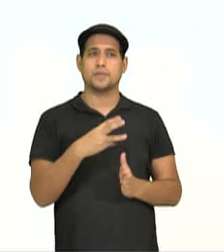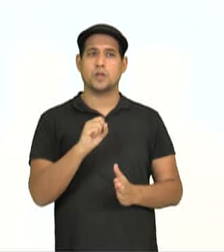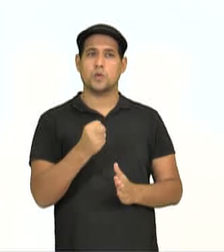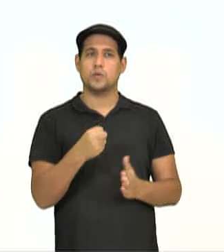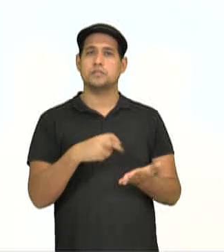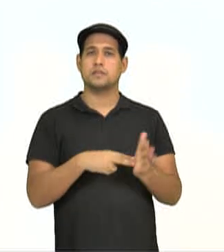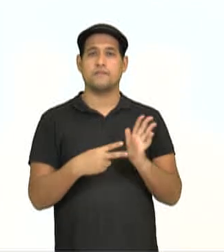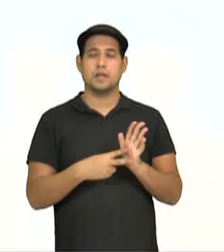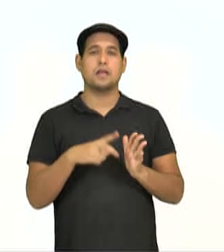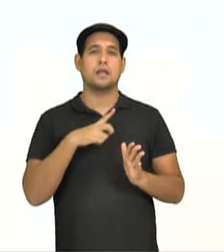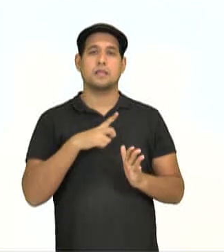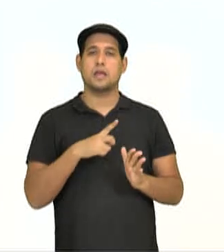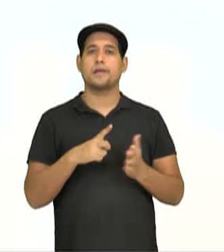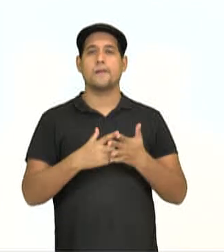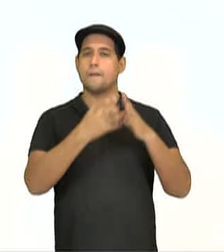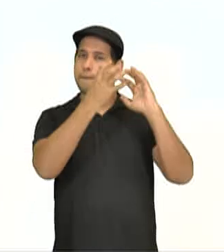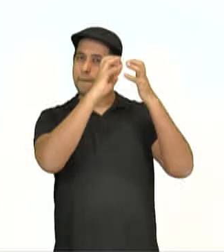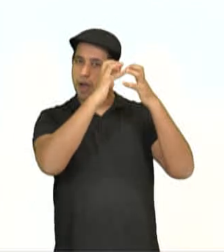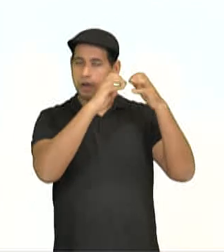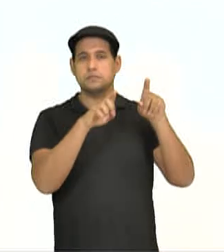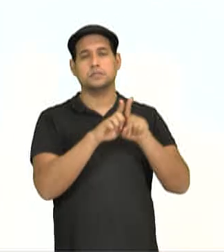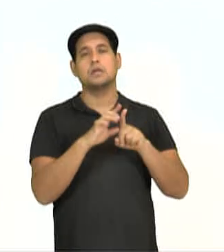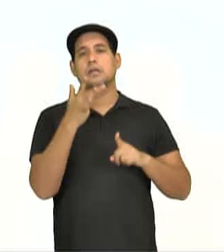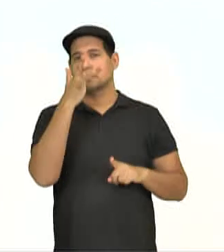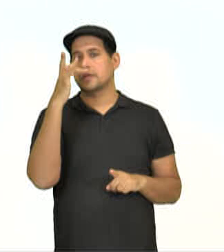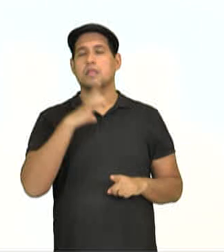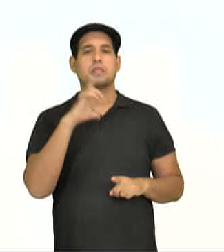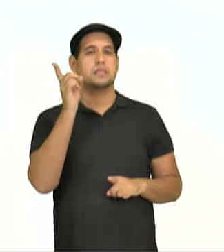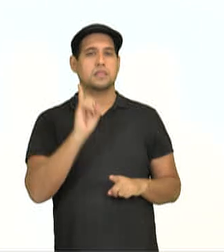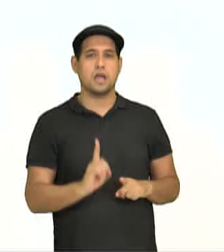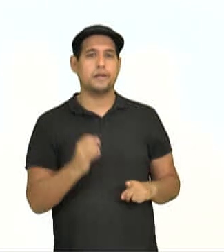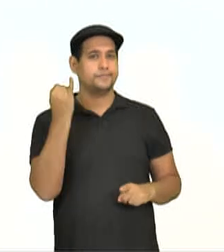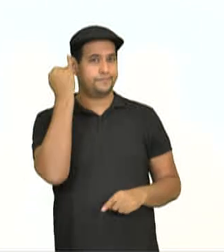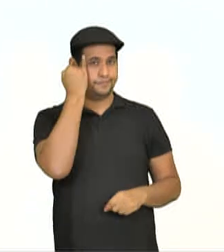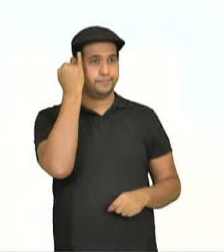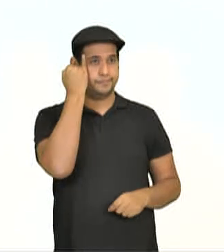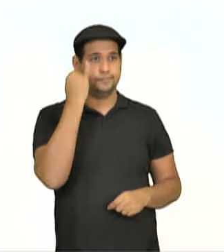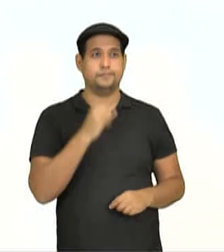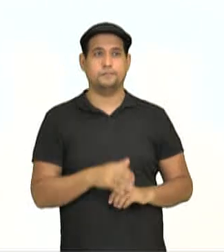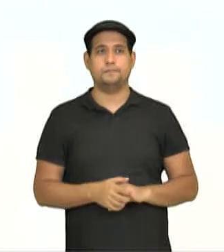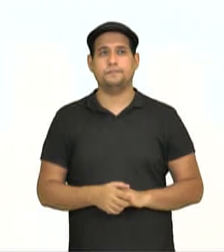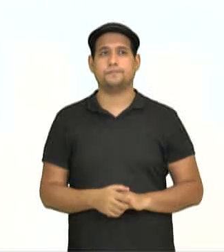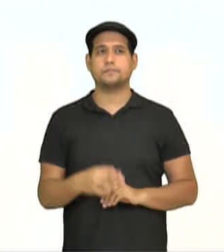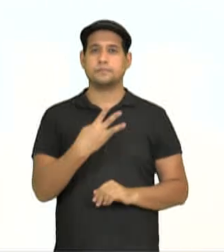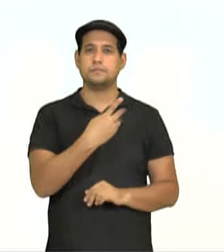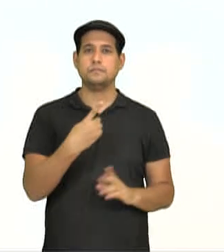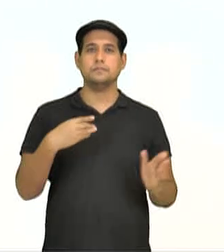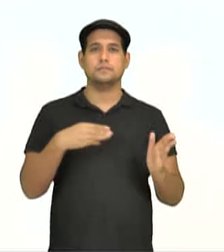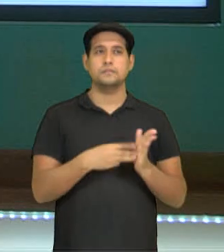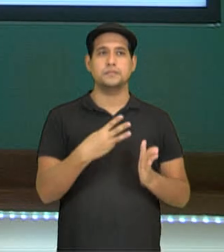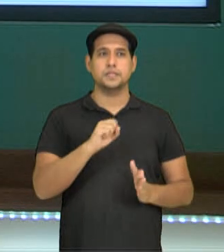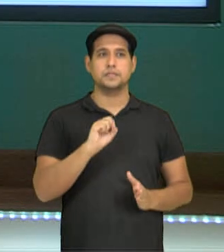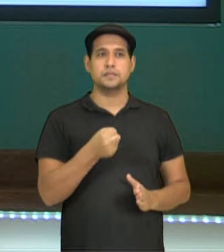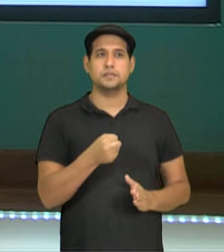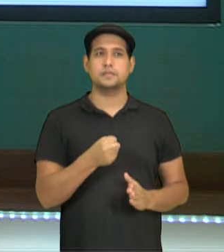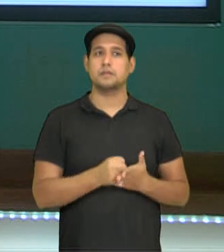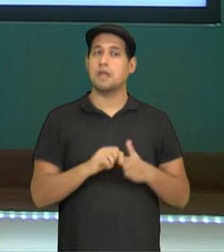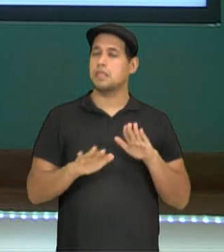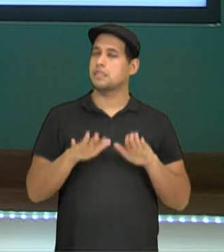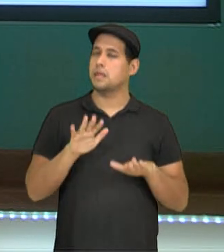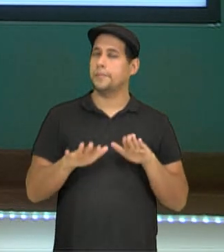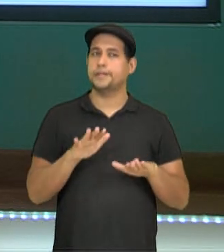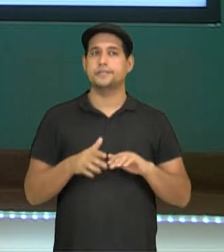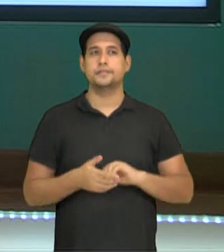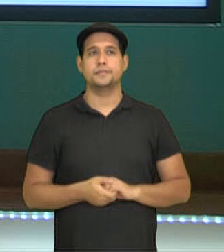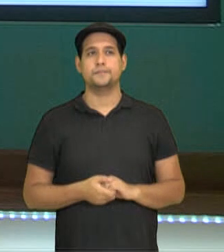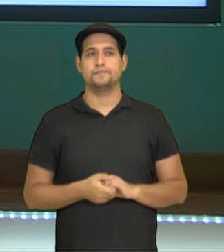os paralisados cerebrais. Então, são pessoas que têm deficiência intelectual. Mesma coisa, do 31 até o 38, depende do